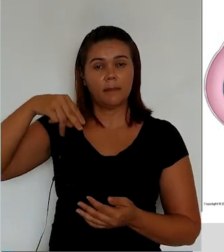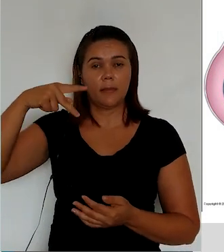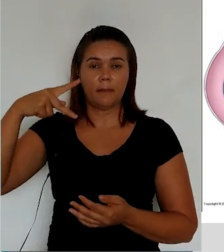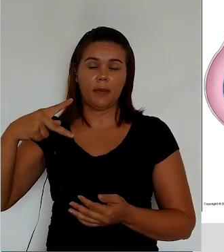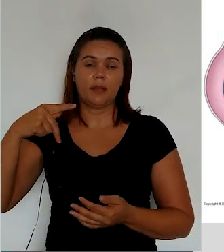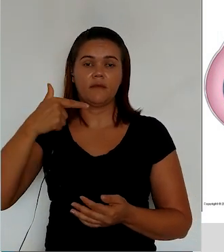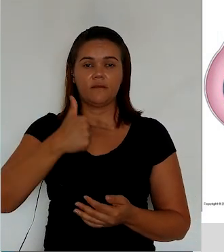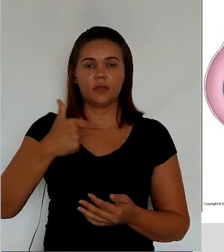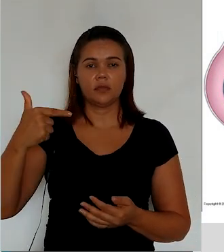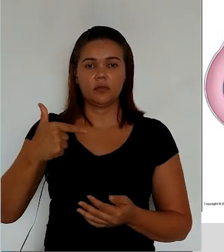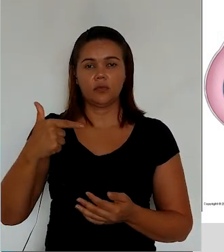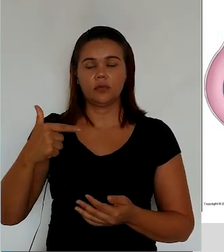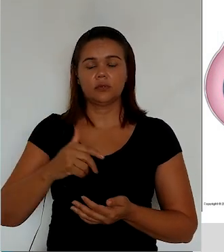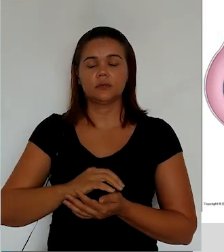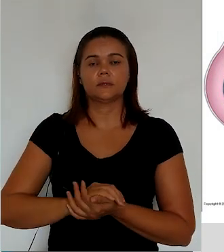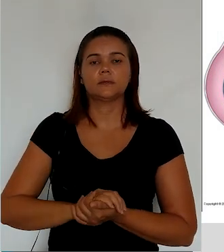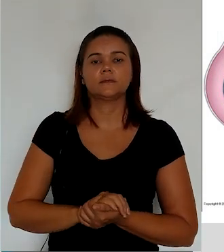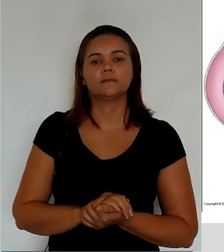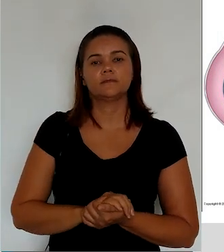PMP22.